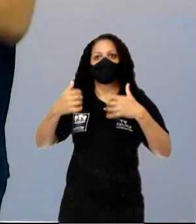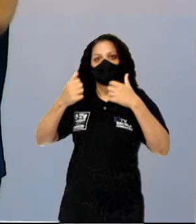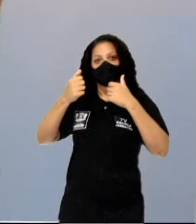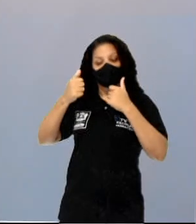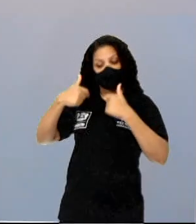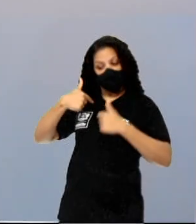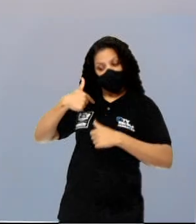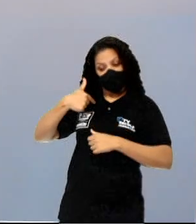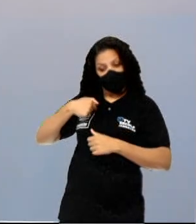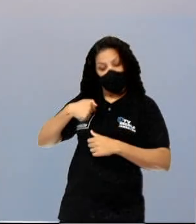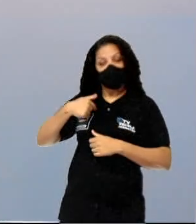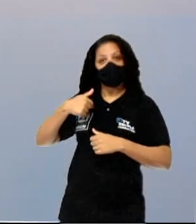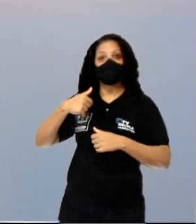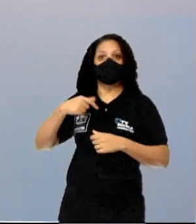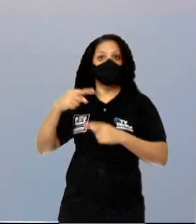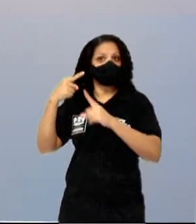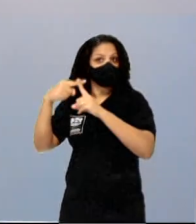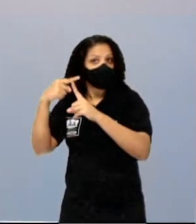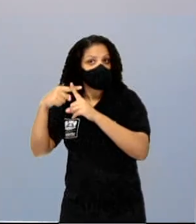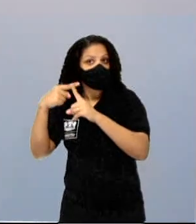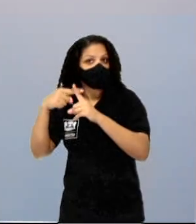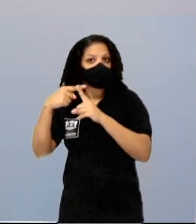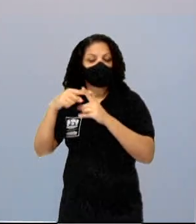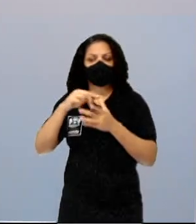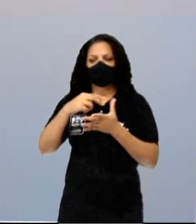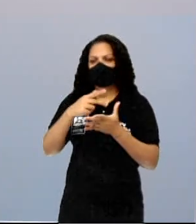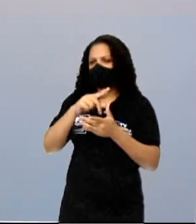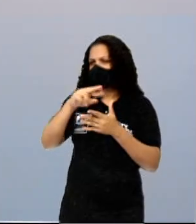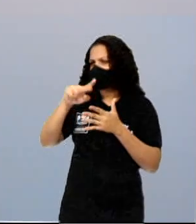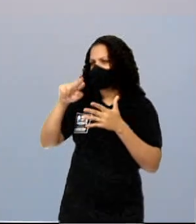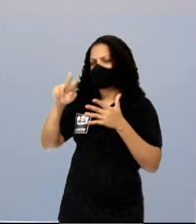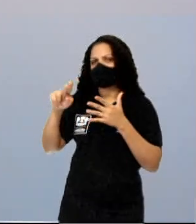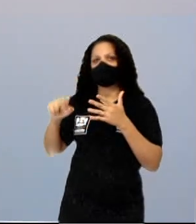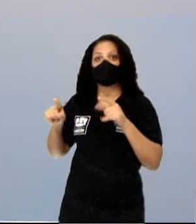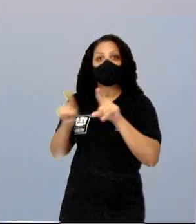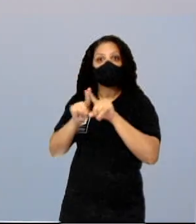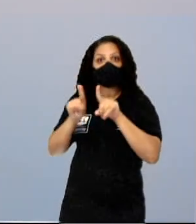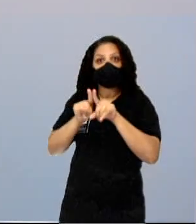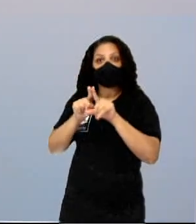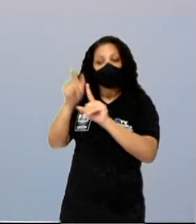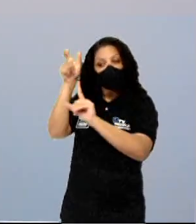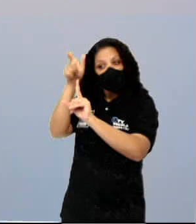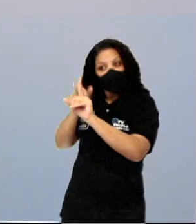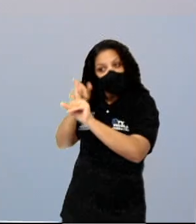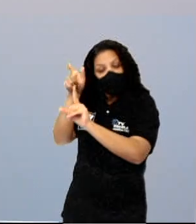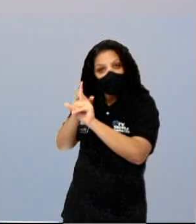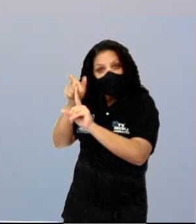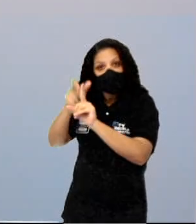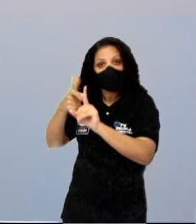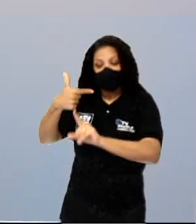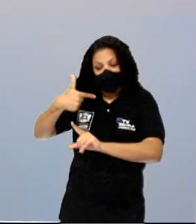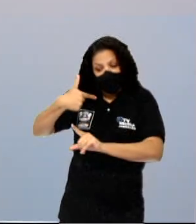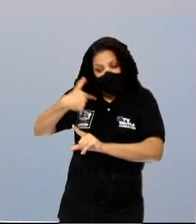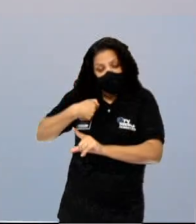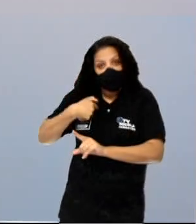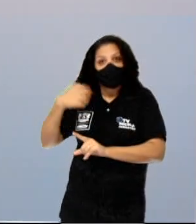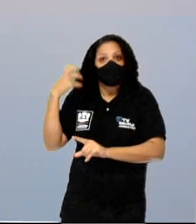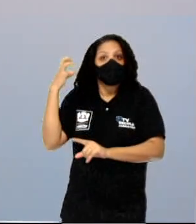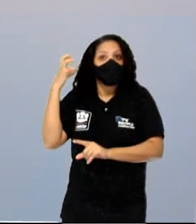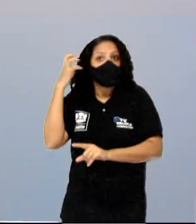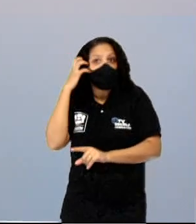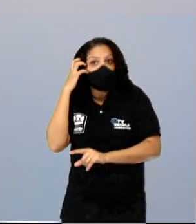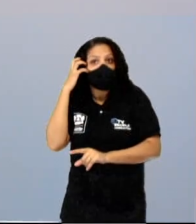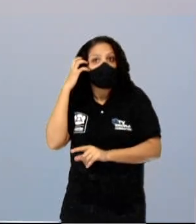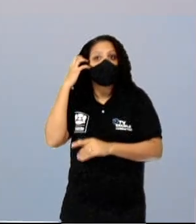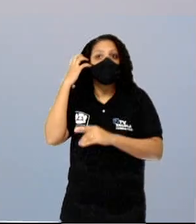presença radiofônica, é a presença de Getúlio Vargas com programas no rádio. Vamos lembrar que nas décadas de